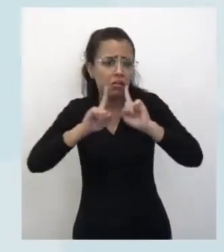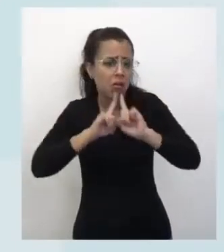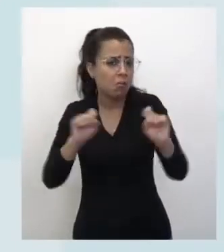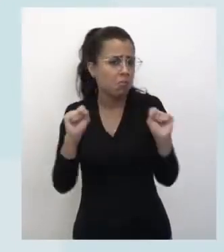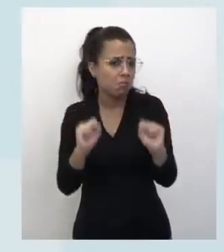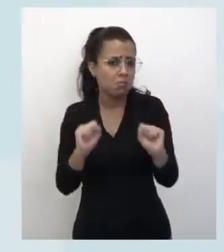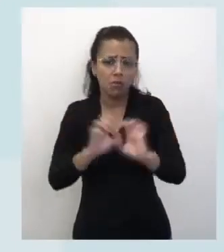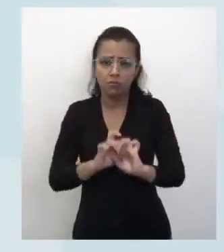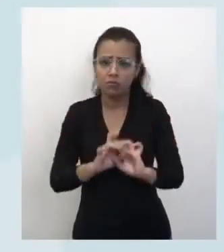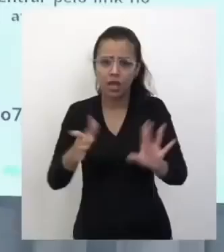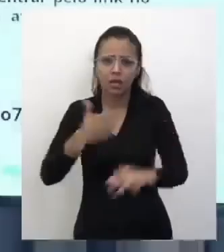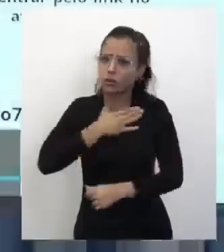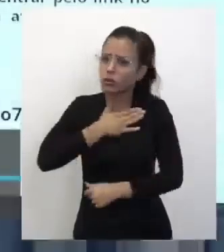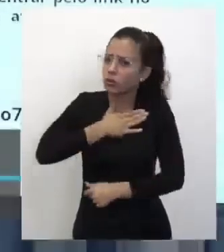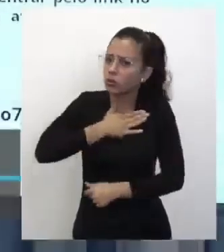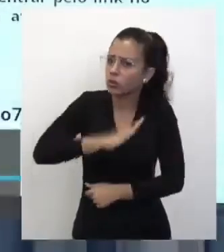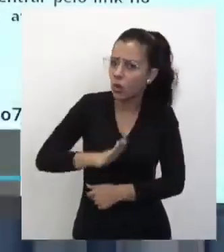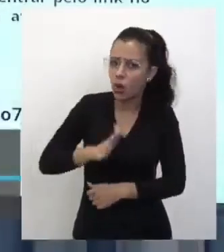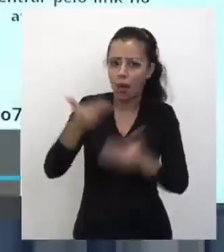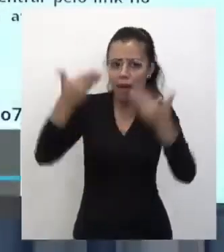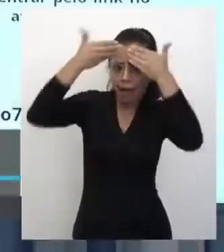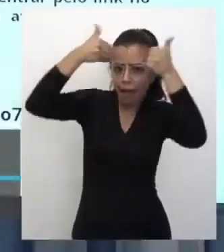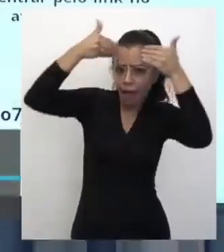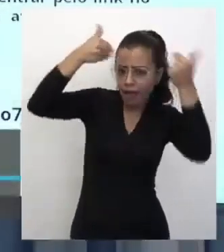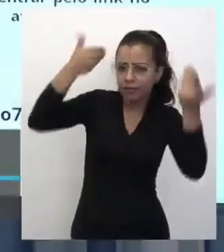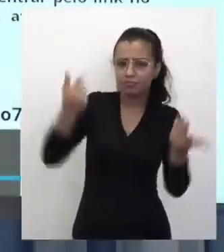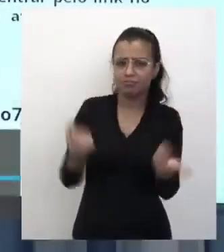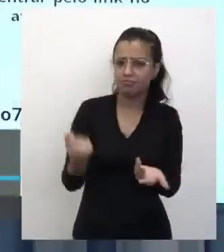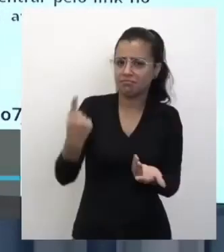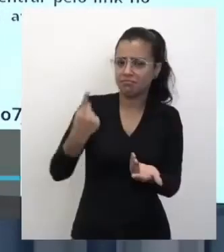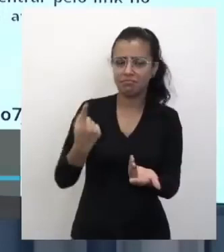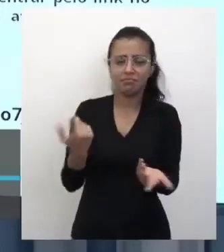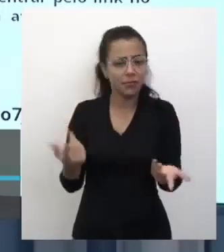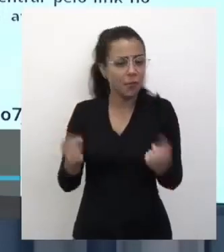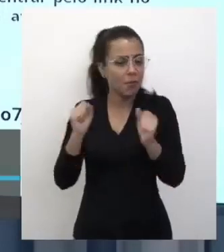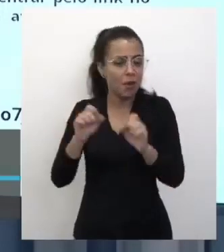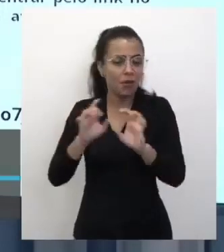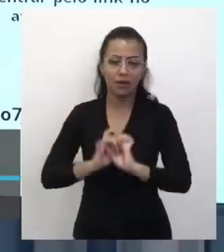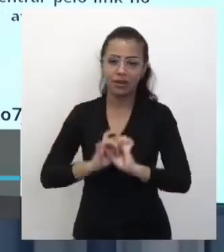não gostei, o cabelo do Jonas estava estranho. Então pode colocar lá,